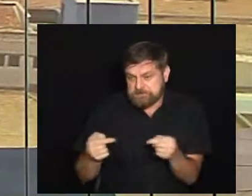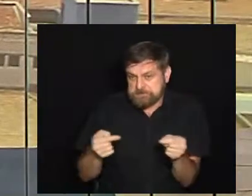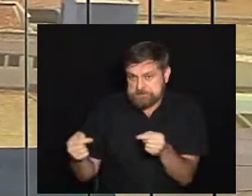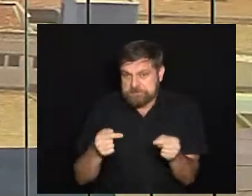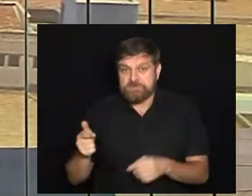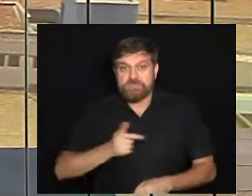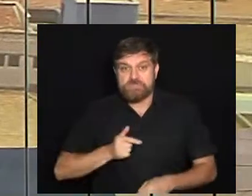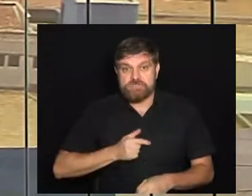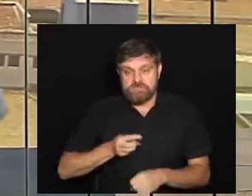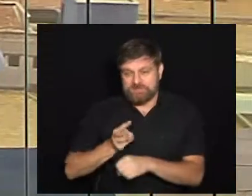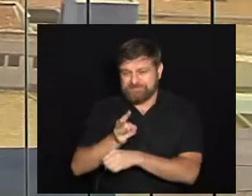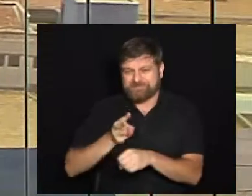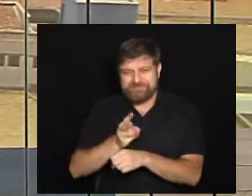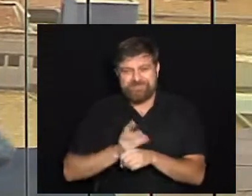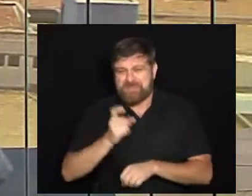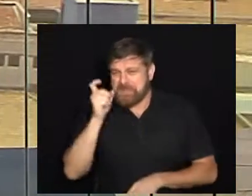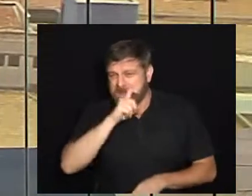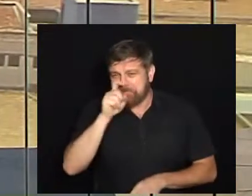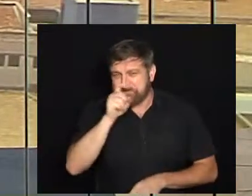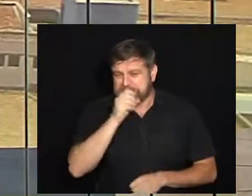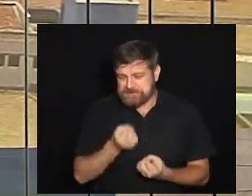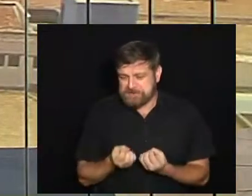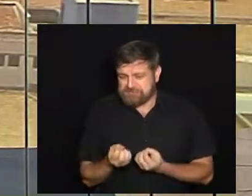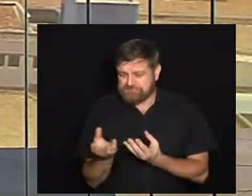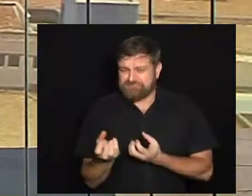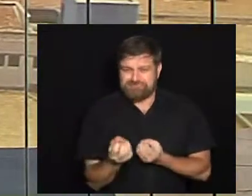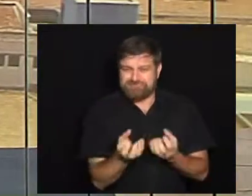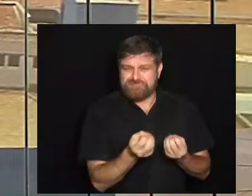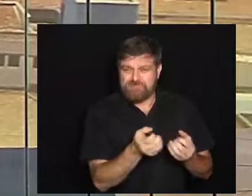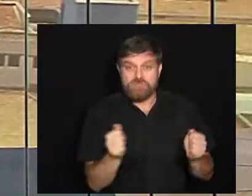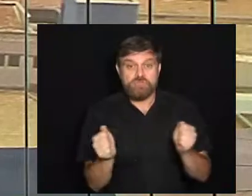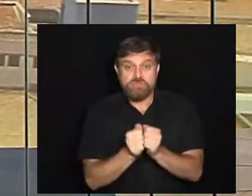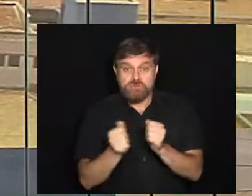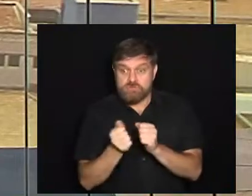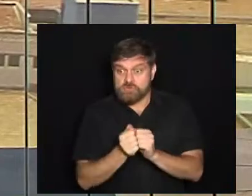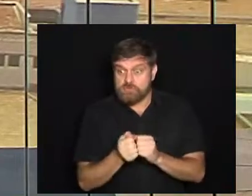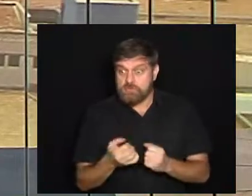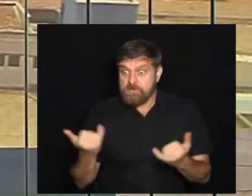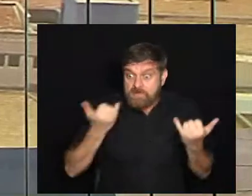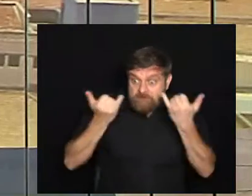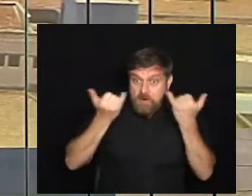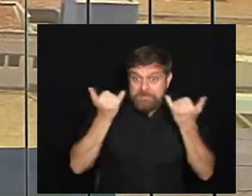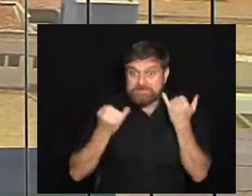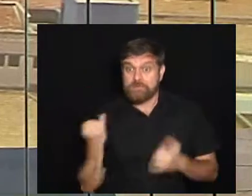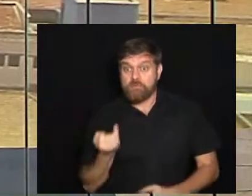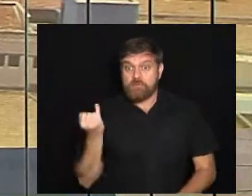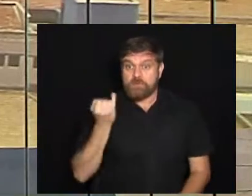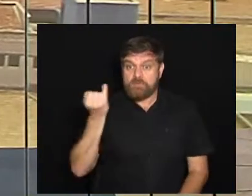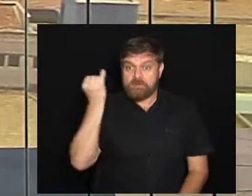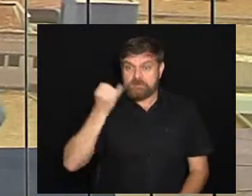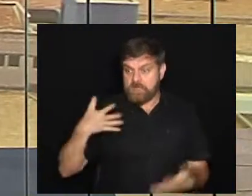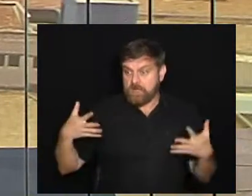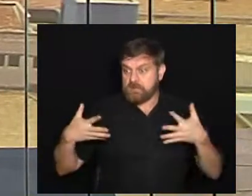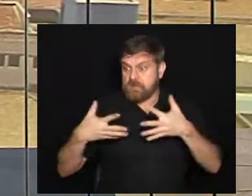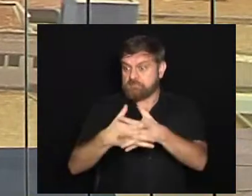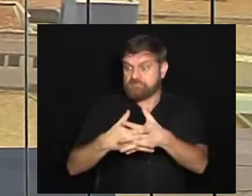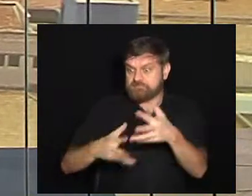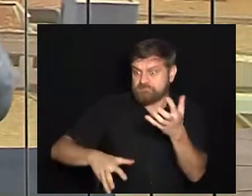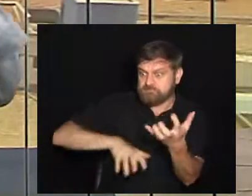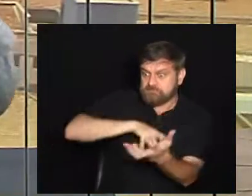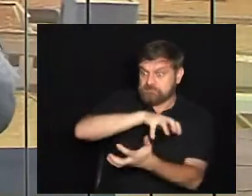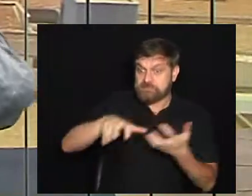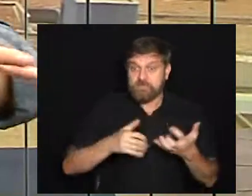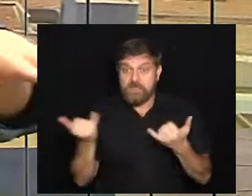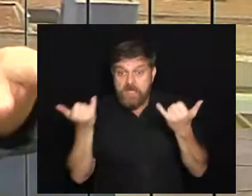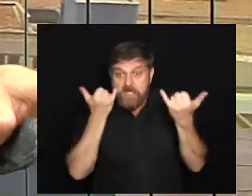capacidade de fugir fake news informação e senta junto com informação valiosa também essa que a questão né muitas vezes a informação